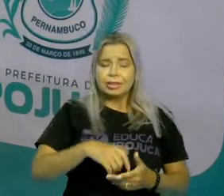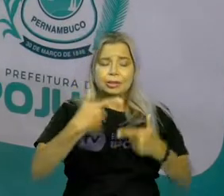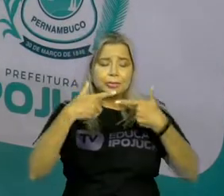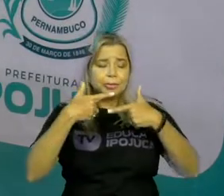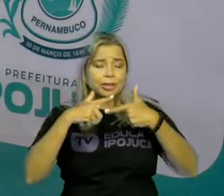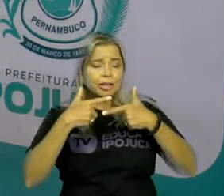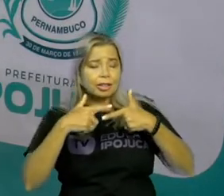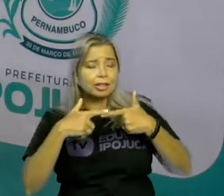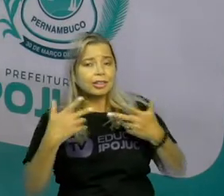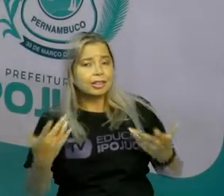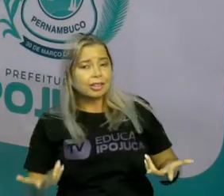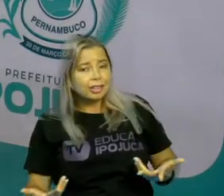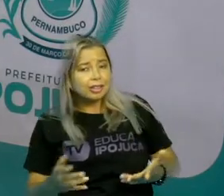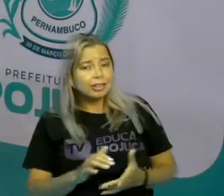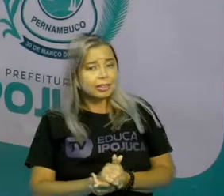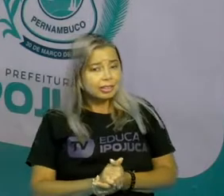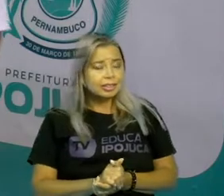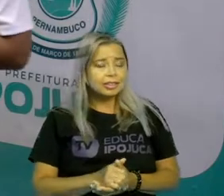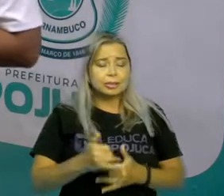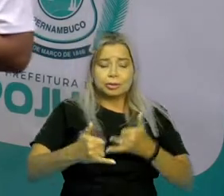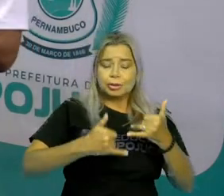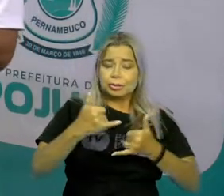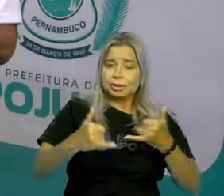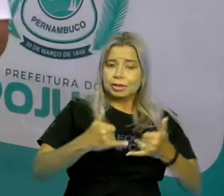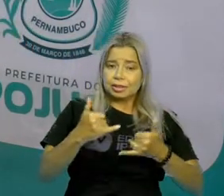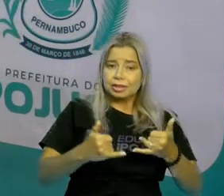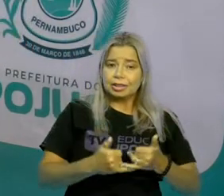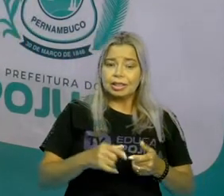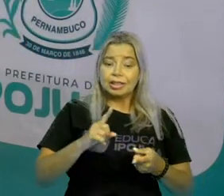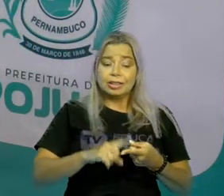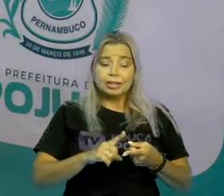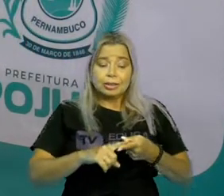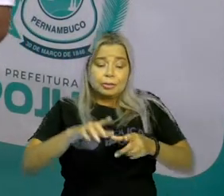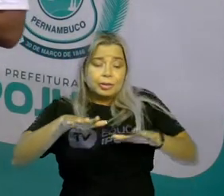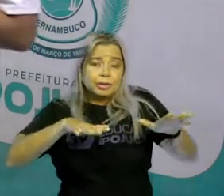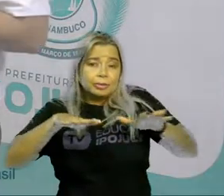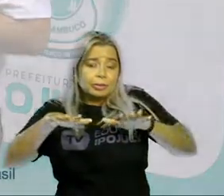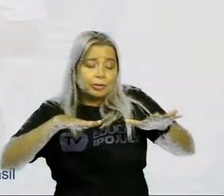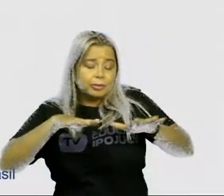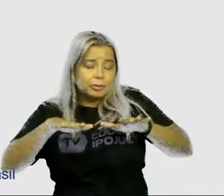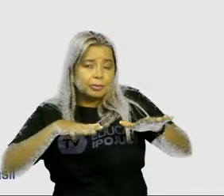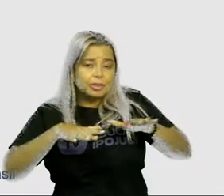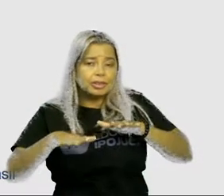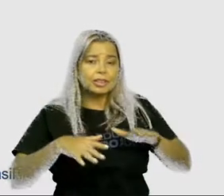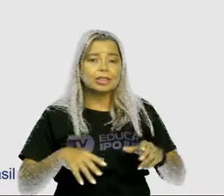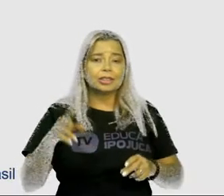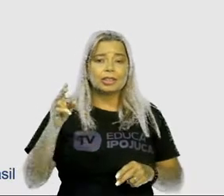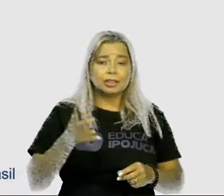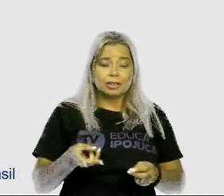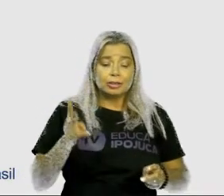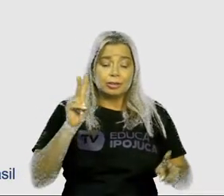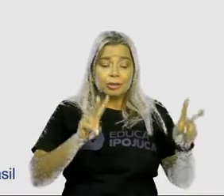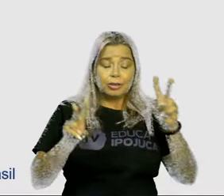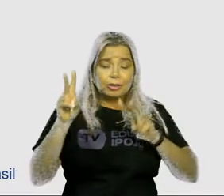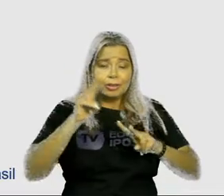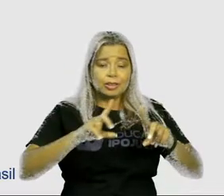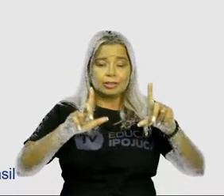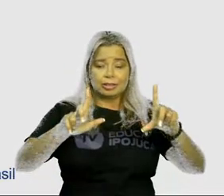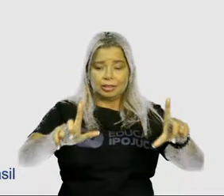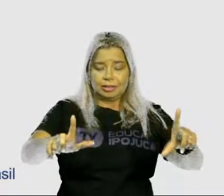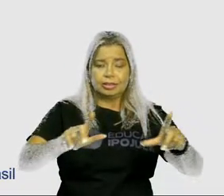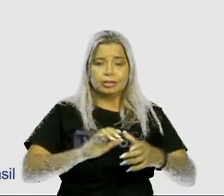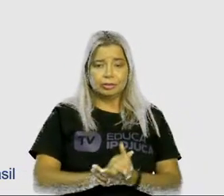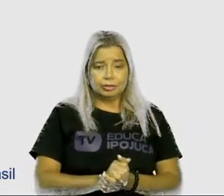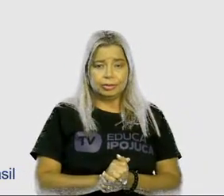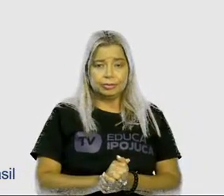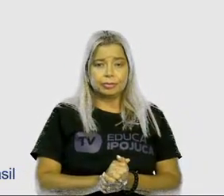se movimentando, olhando a TV. Vamos lá? Nessas brincadeiras e jogos aqui, ó, o que é que eu vou falar